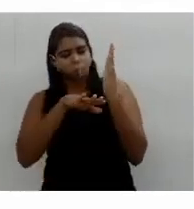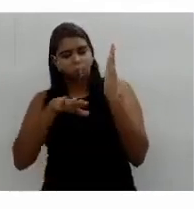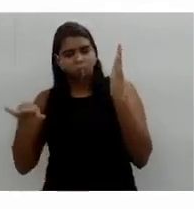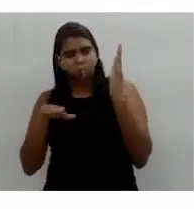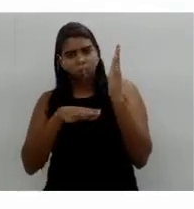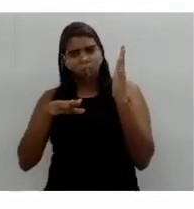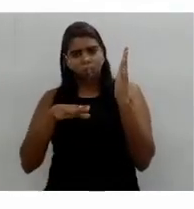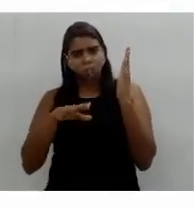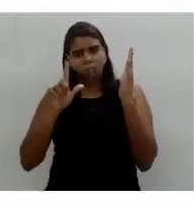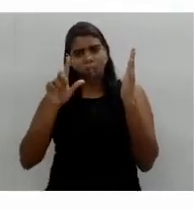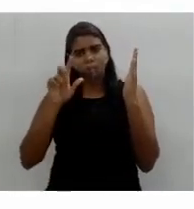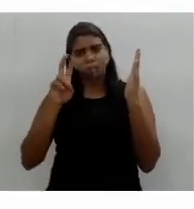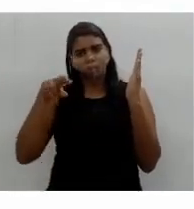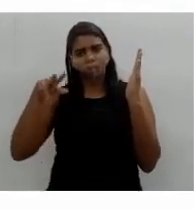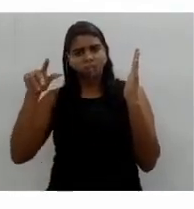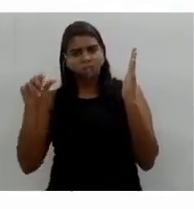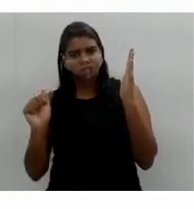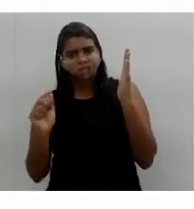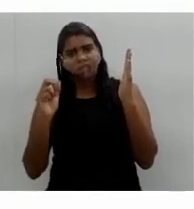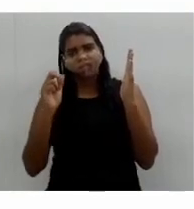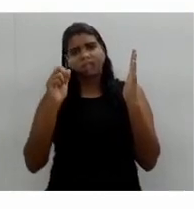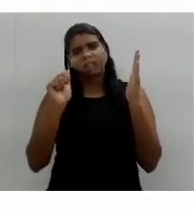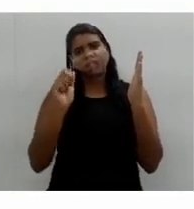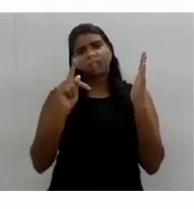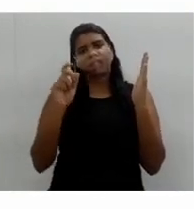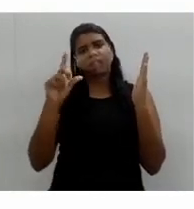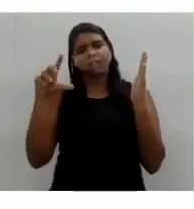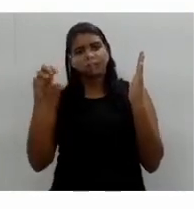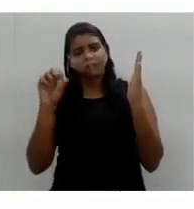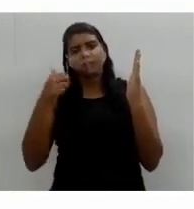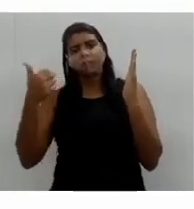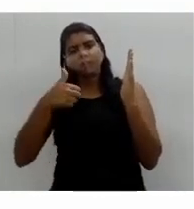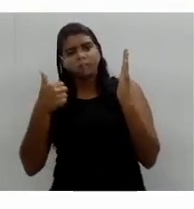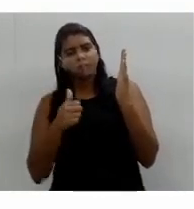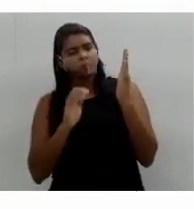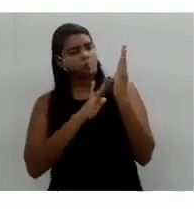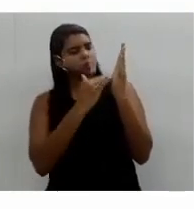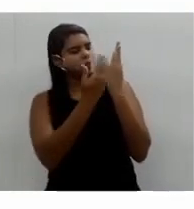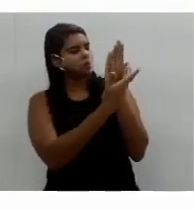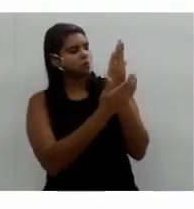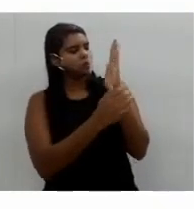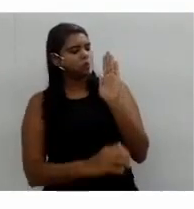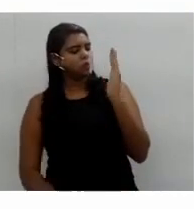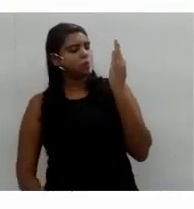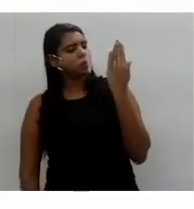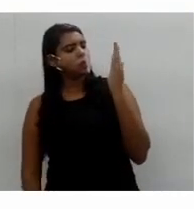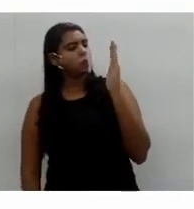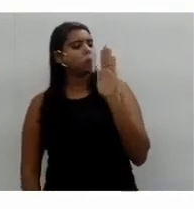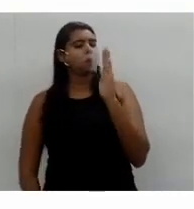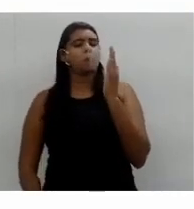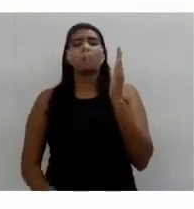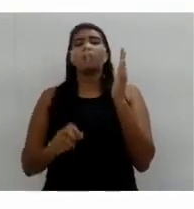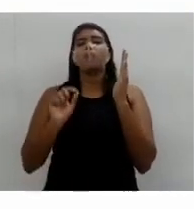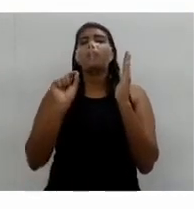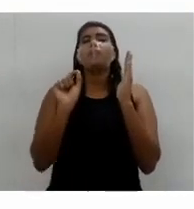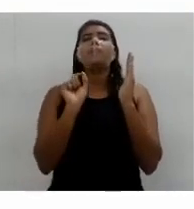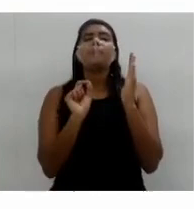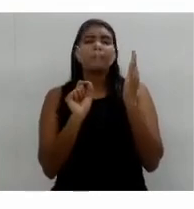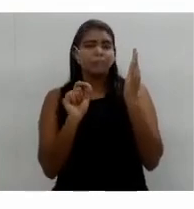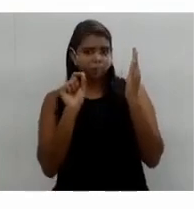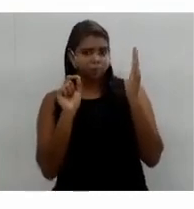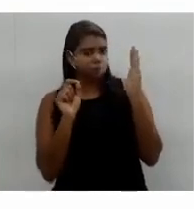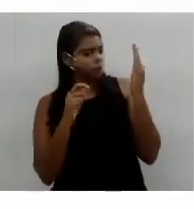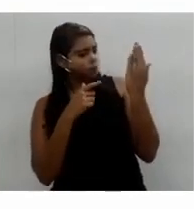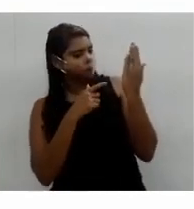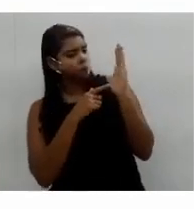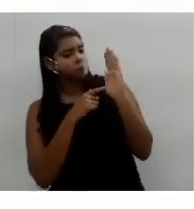pelos astronautas da Apollo 11. Então esse espelho instalado lá, ele serve para quê? Ele